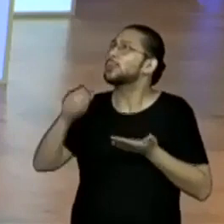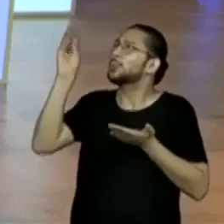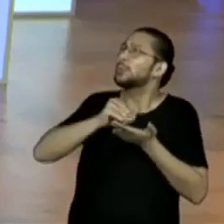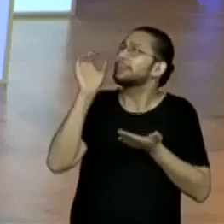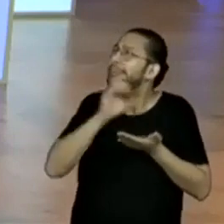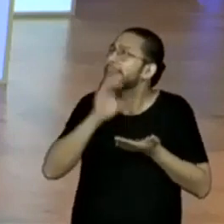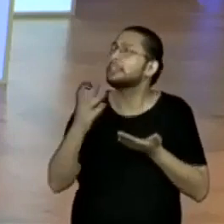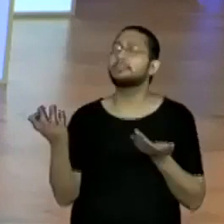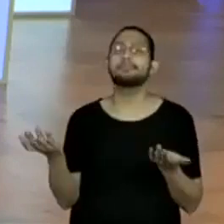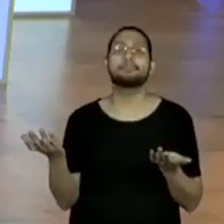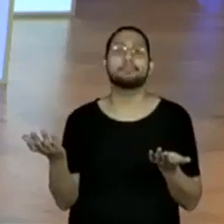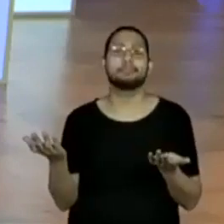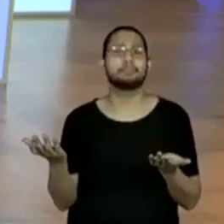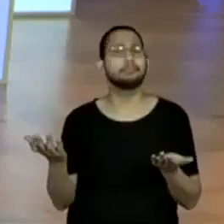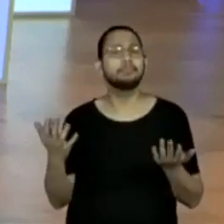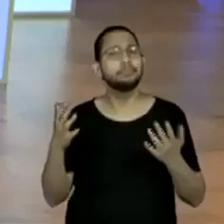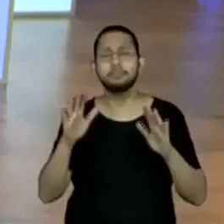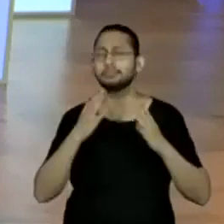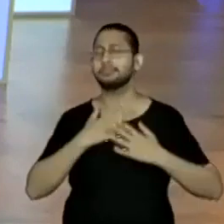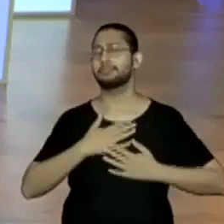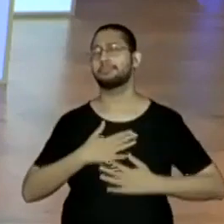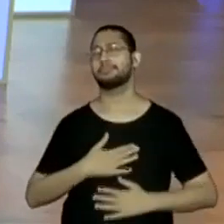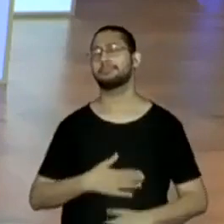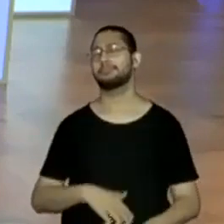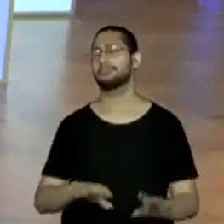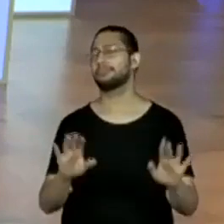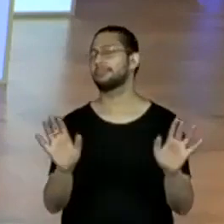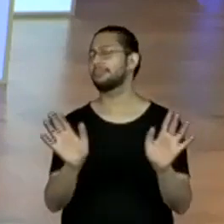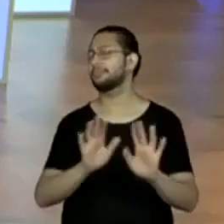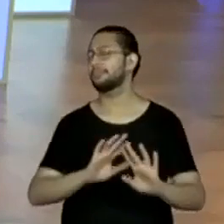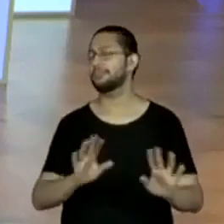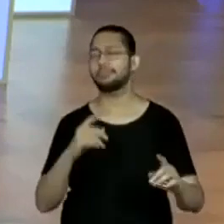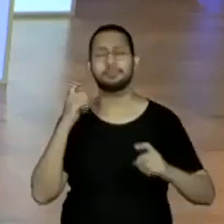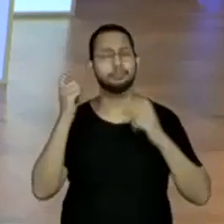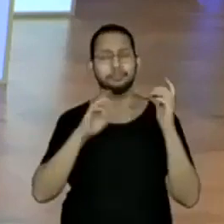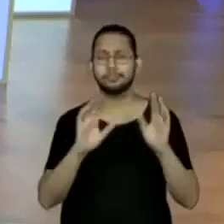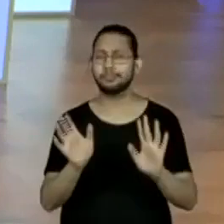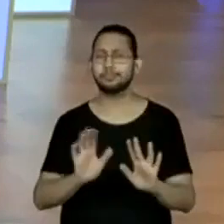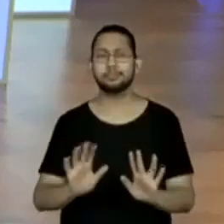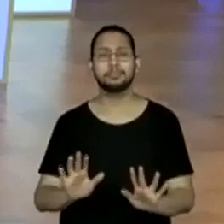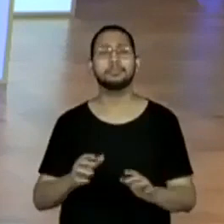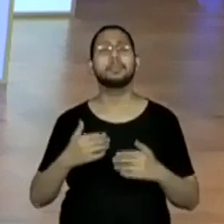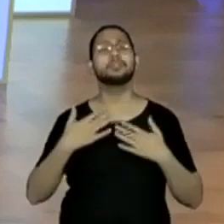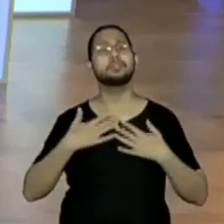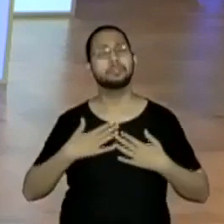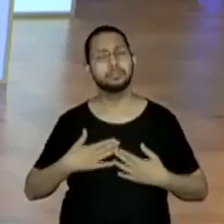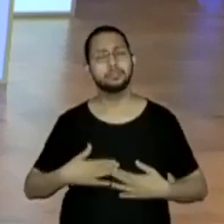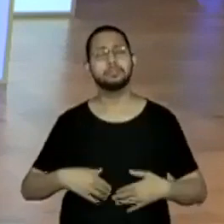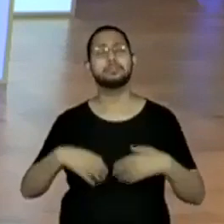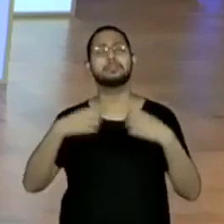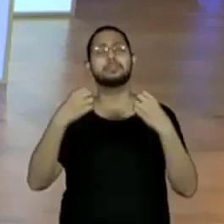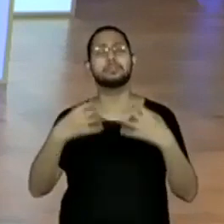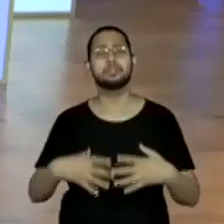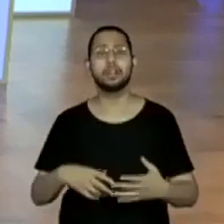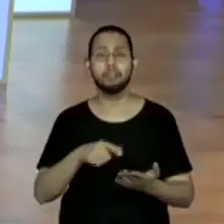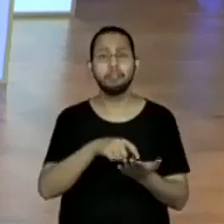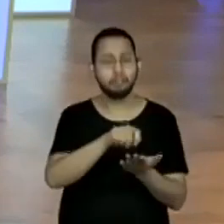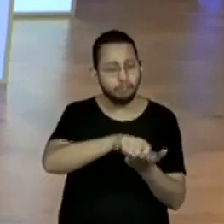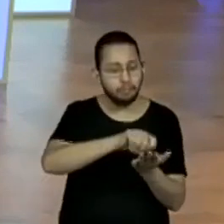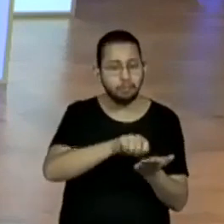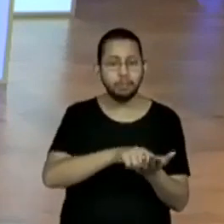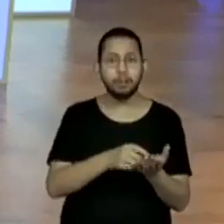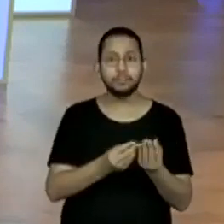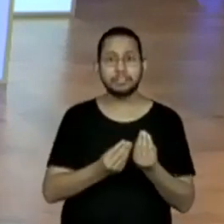muito rápido. Fica tranquilo. A gente está discutindo bem de boa, você não precisa te entregar essas